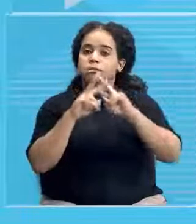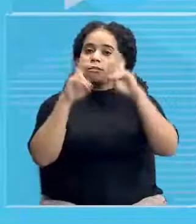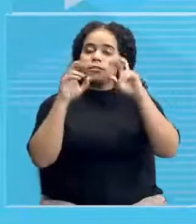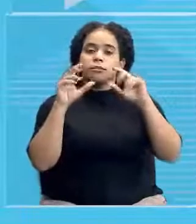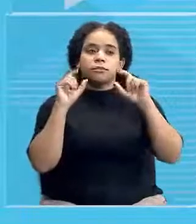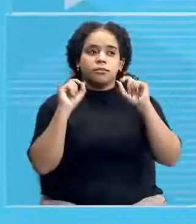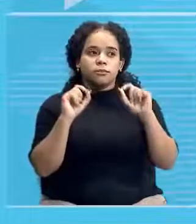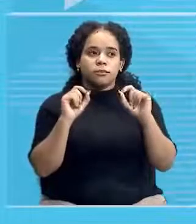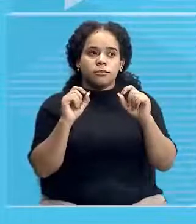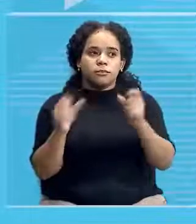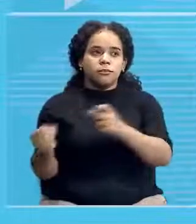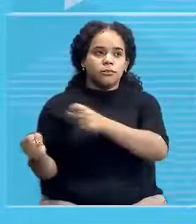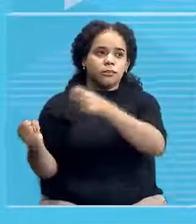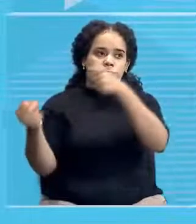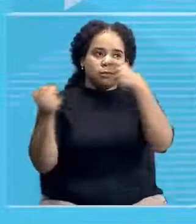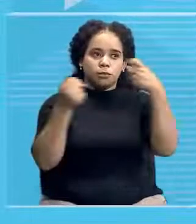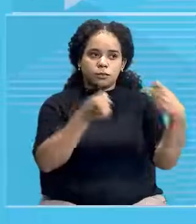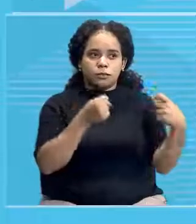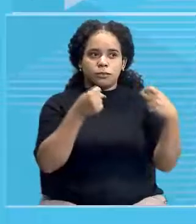Poder